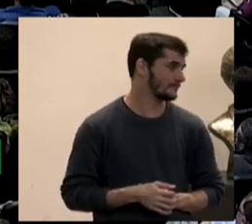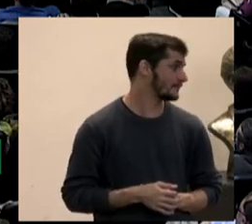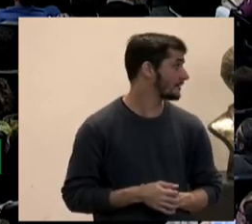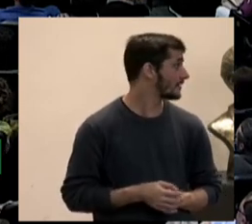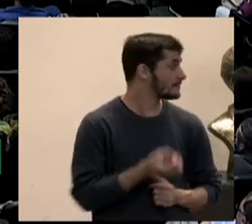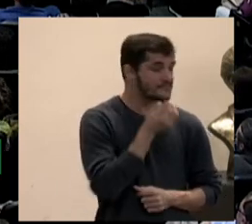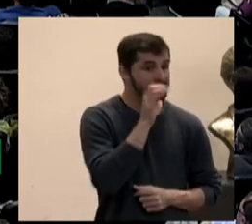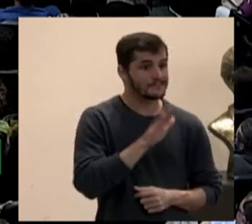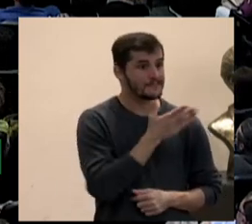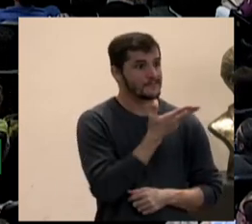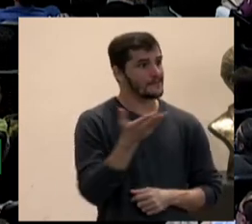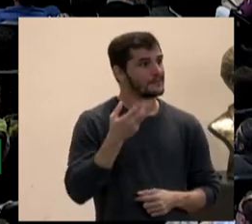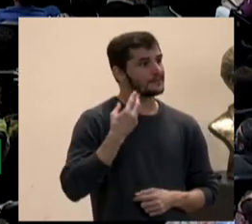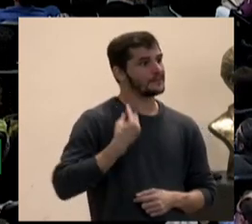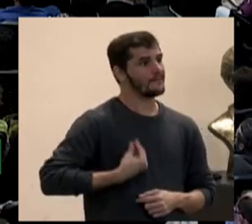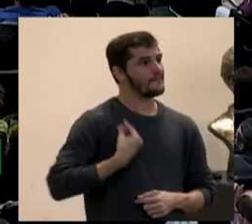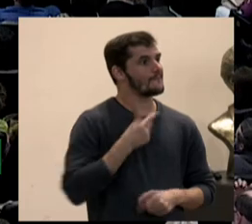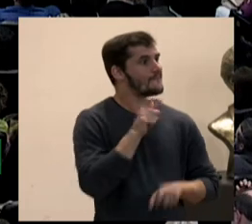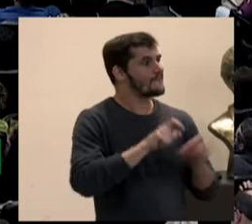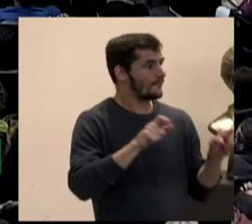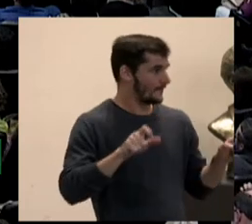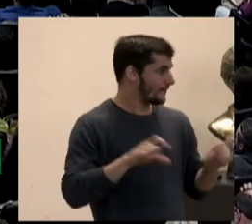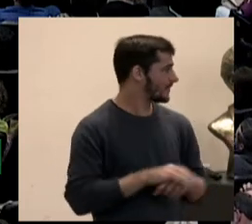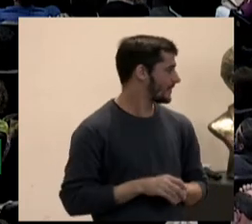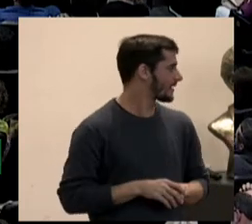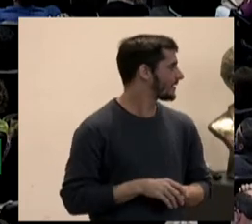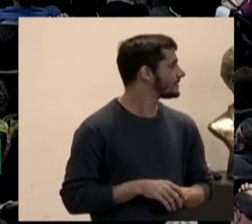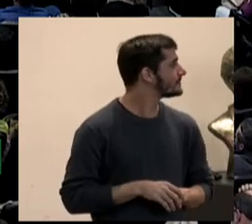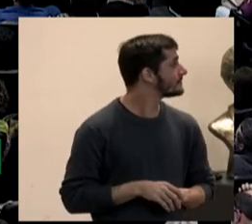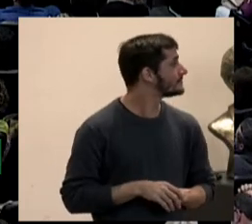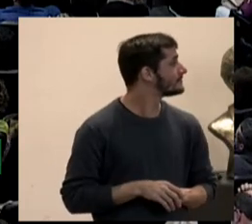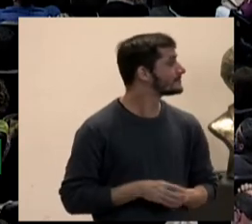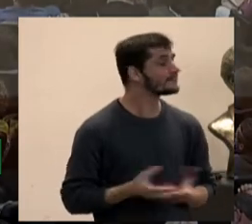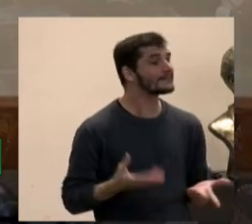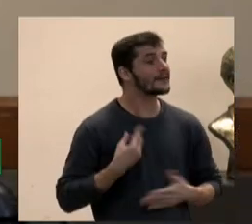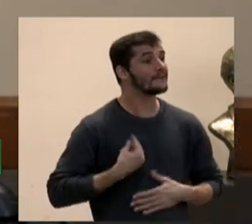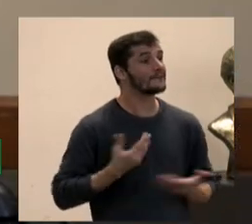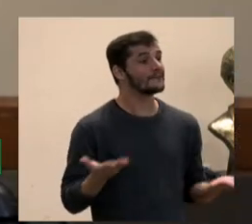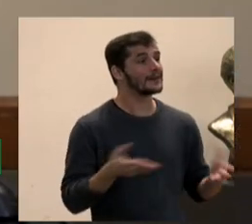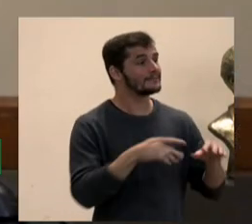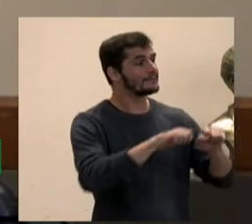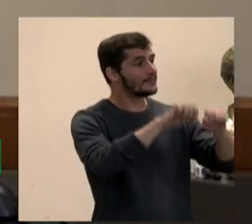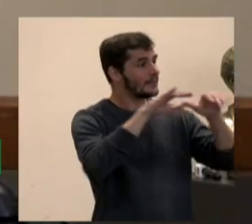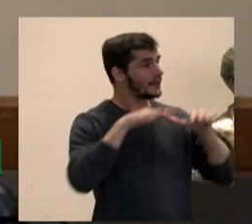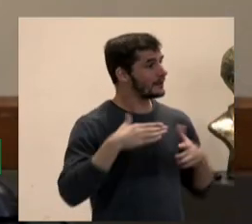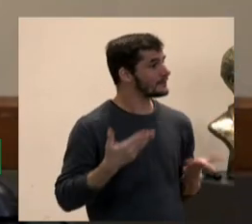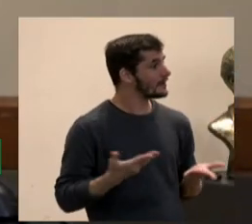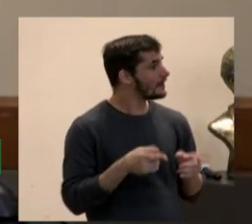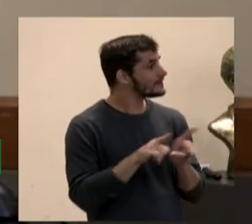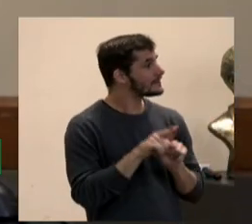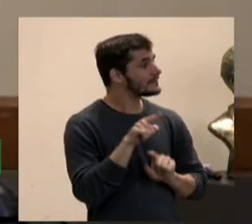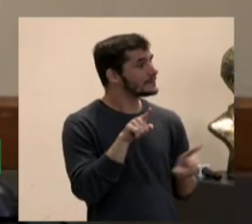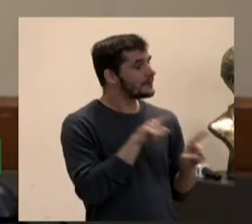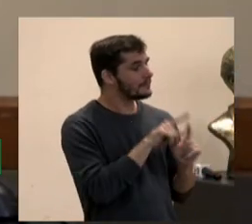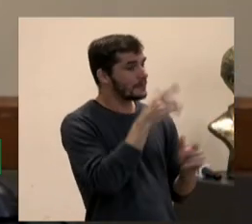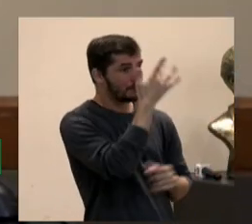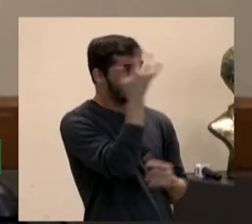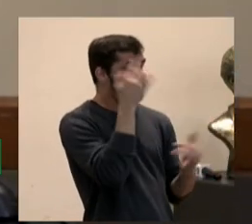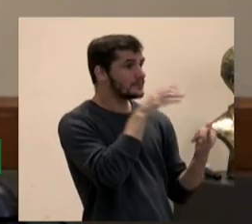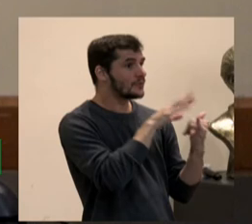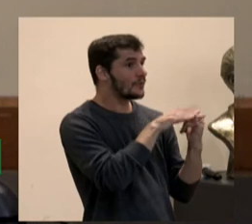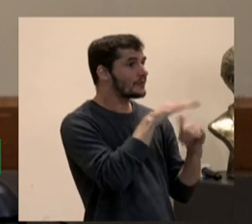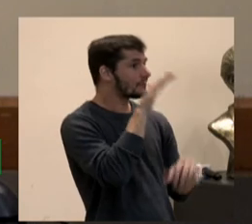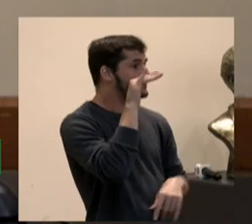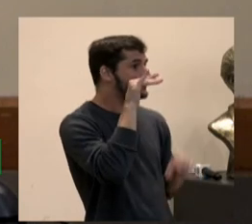Boa tarde a todas as pessoas que aqui estão nesse auditório, a quem acompanha pelo YouTube também, né,